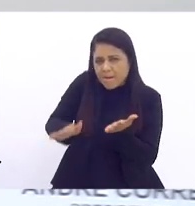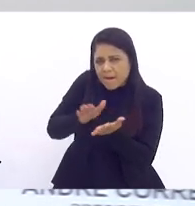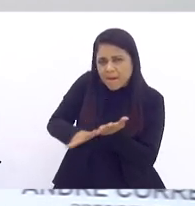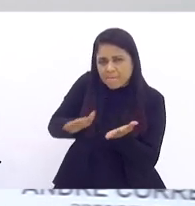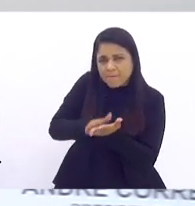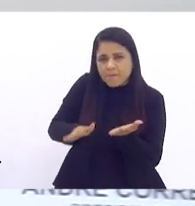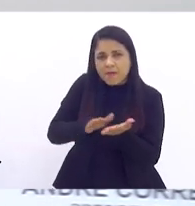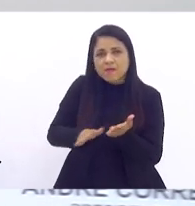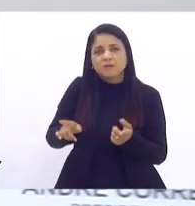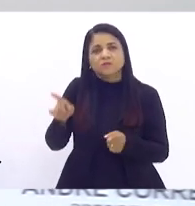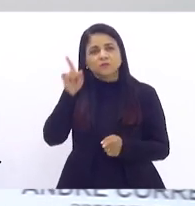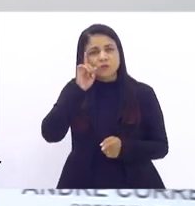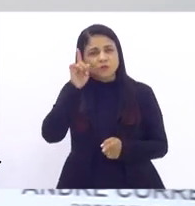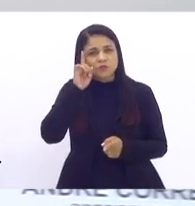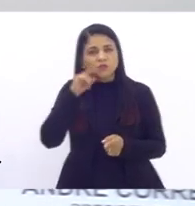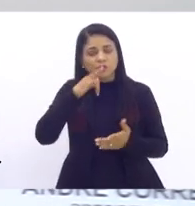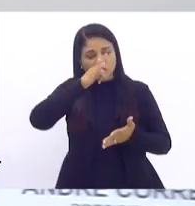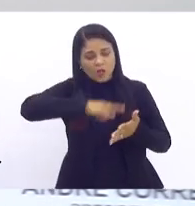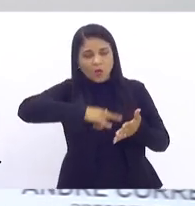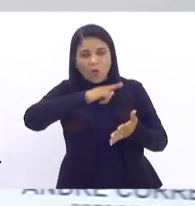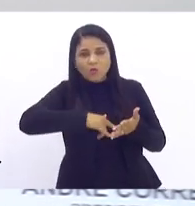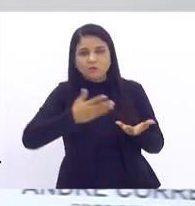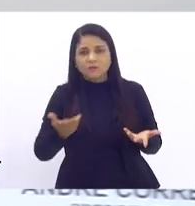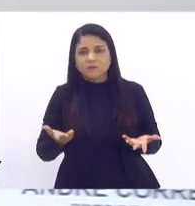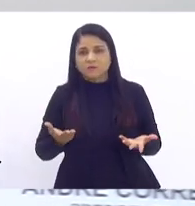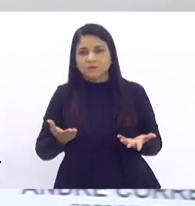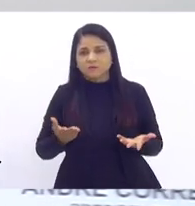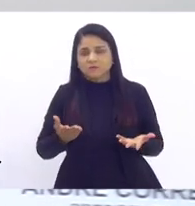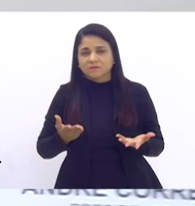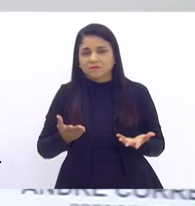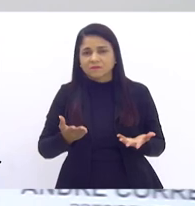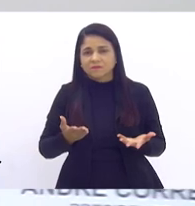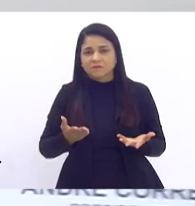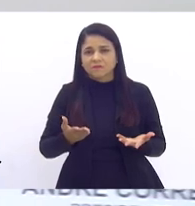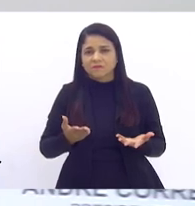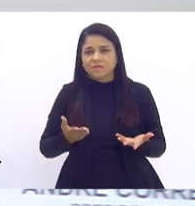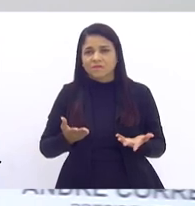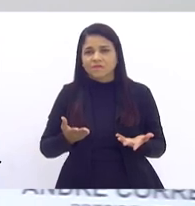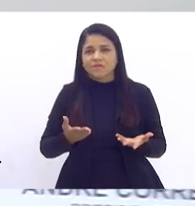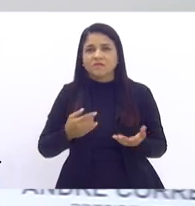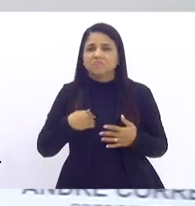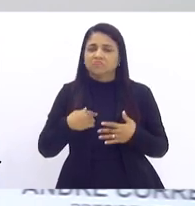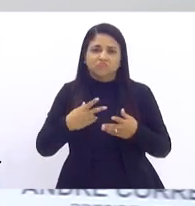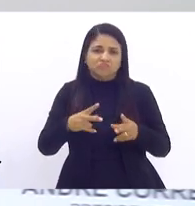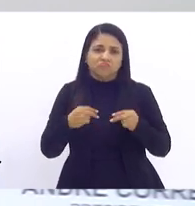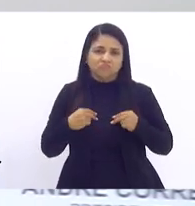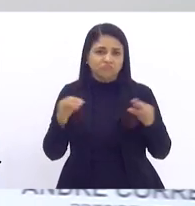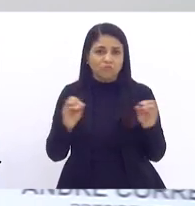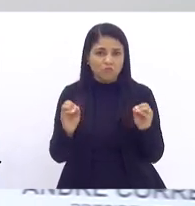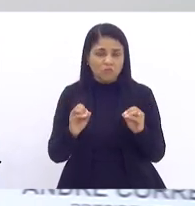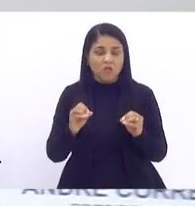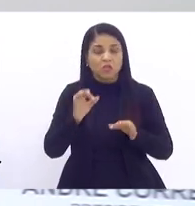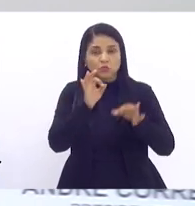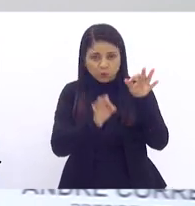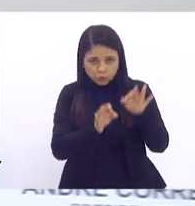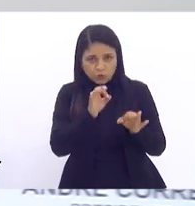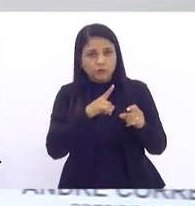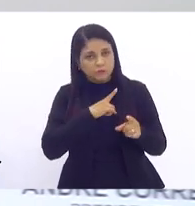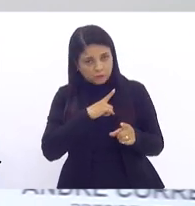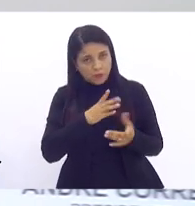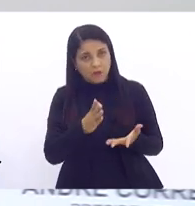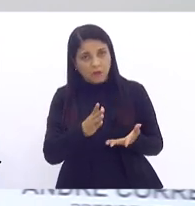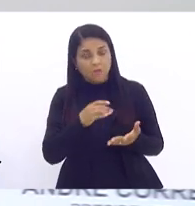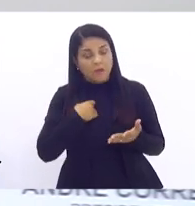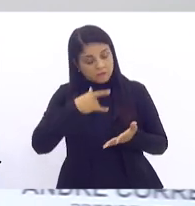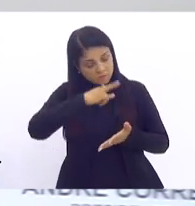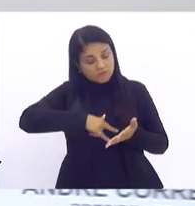todo dia chegam na conta da gente né eu não sei nenhum de mérito muito pelo contrário eu acho que Justiça foi feita né mas